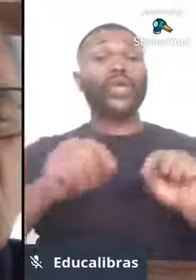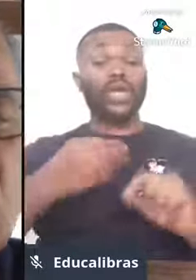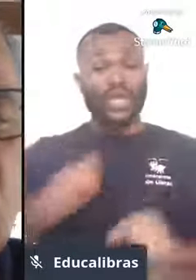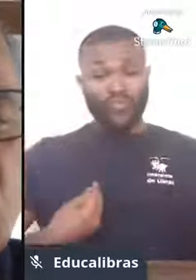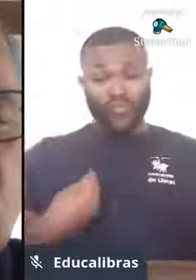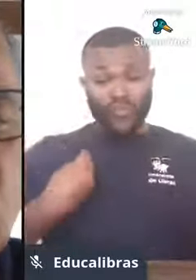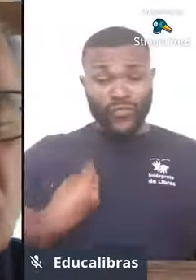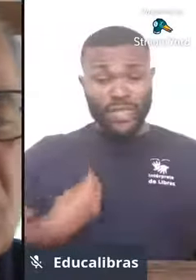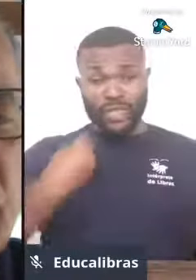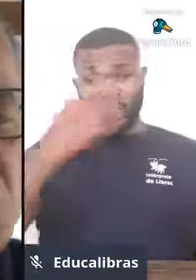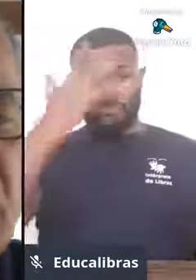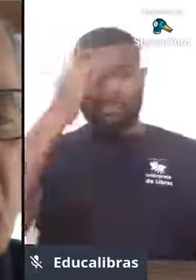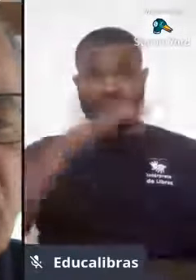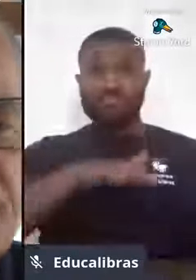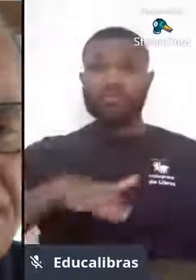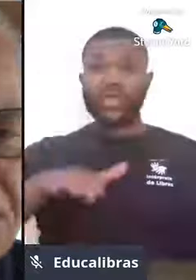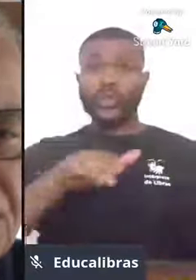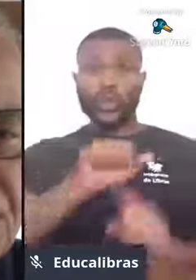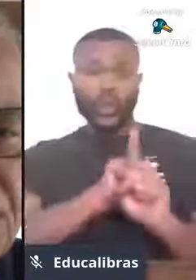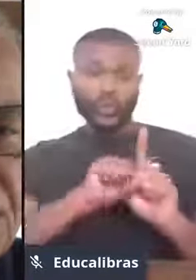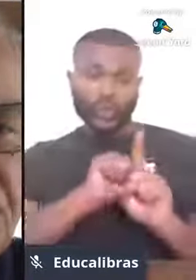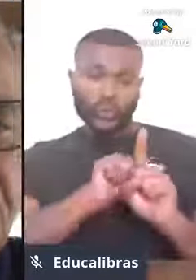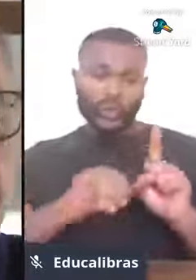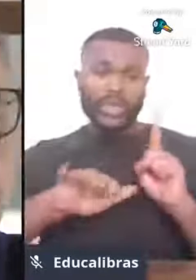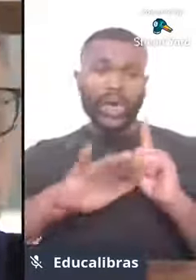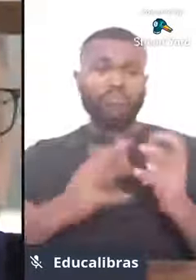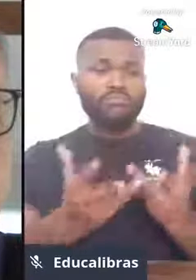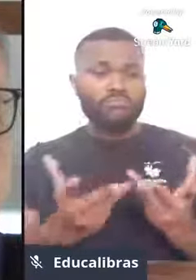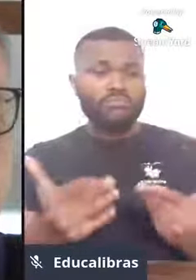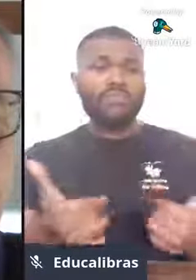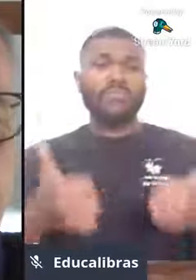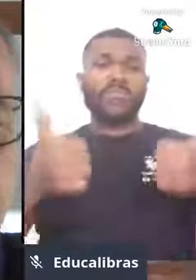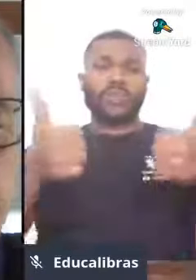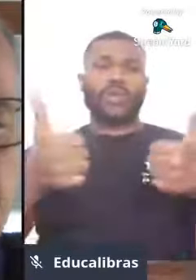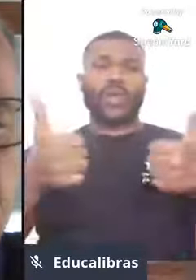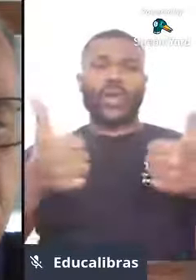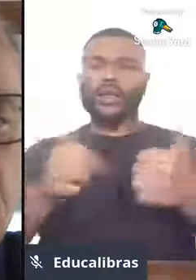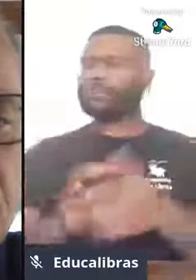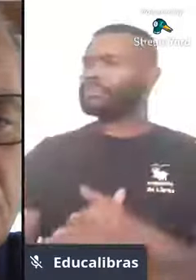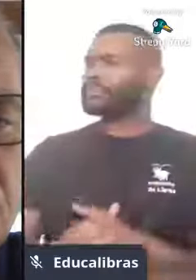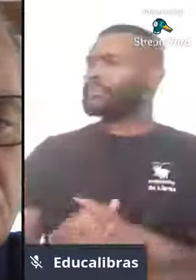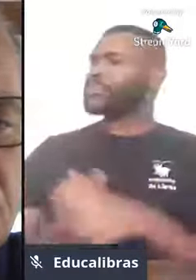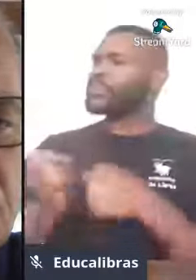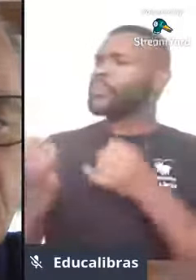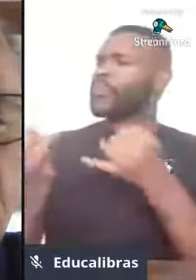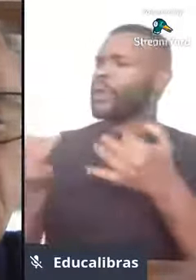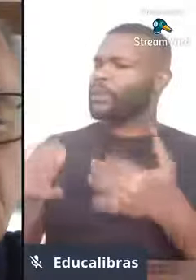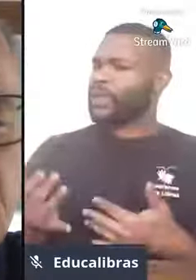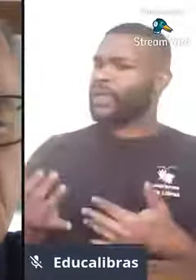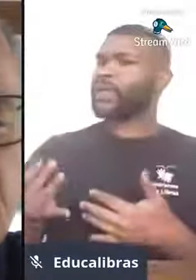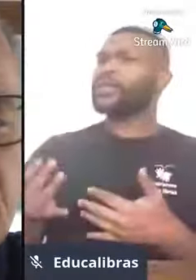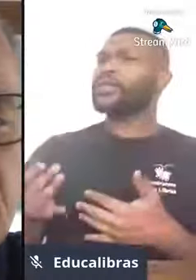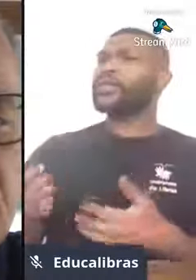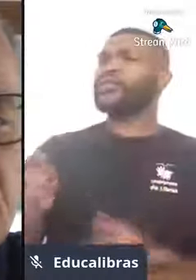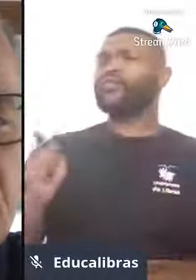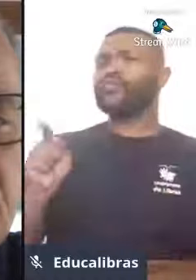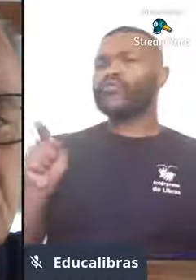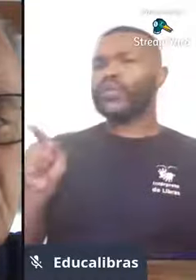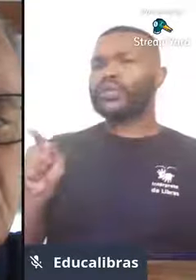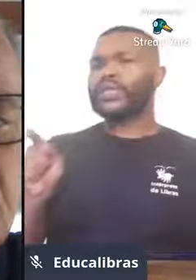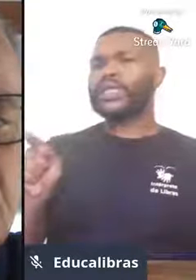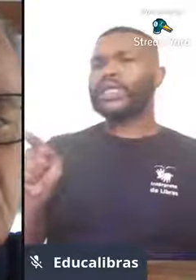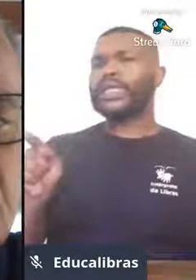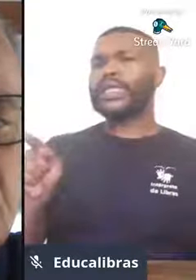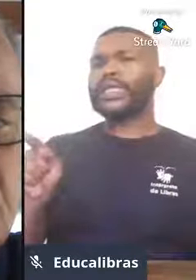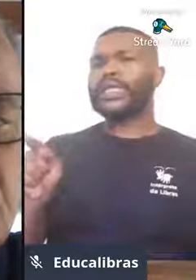as pessoas, do social em geral. Diz uma coisa, você foi um